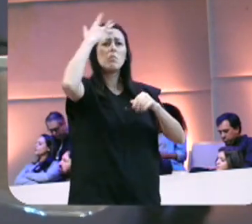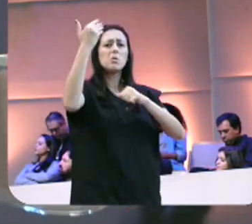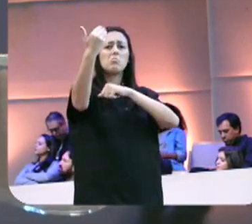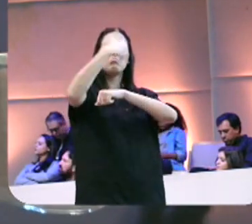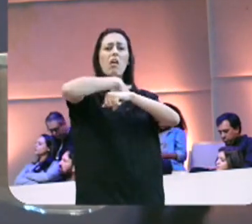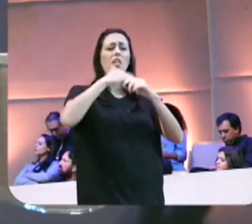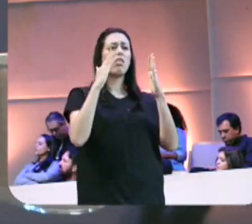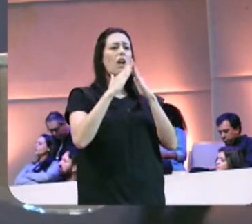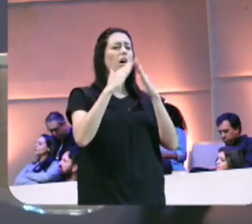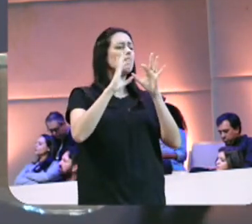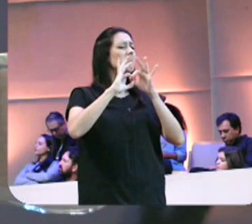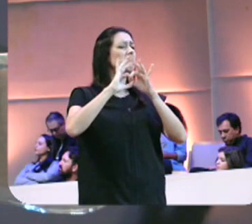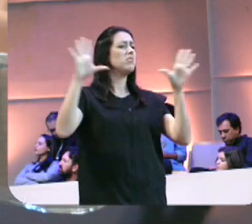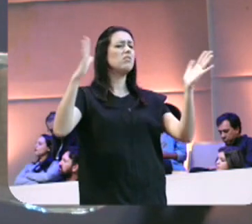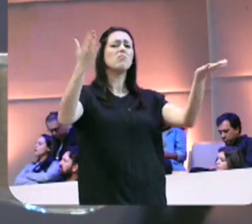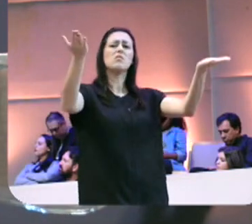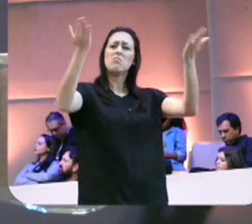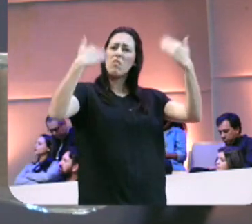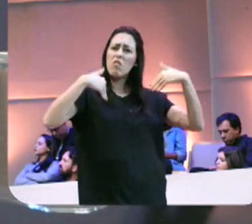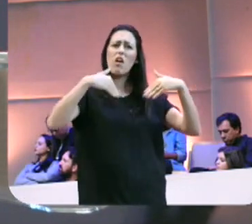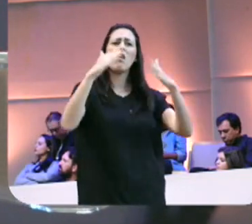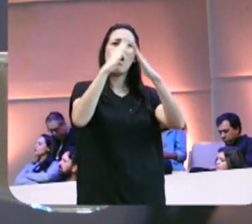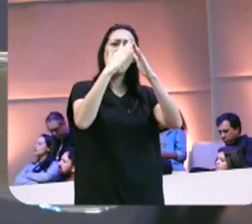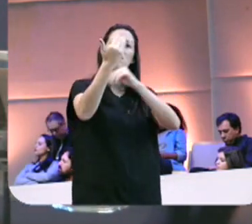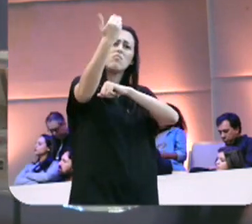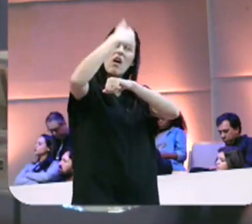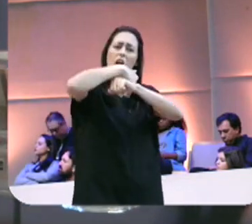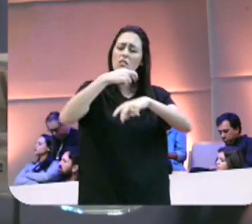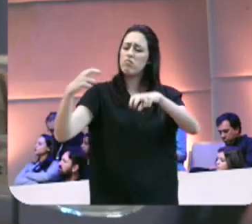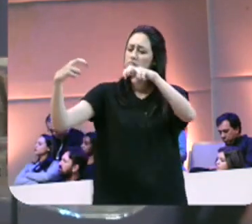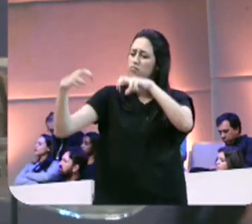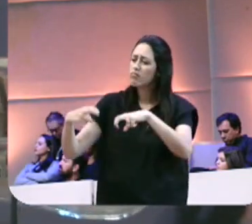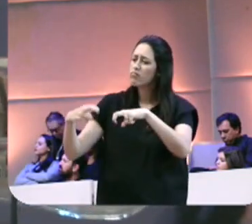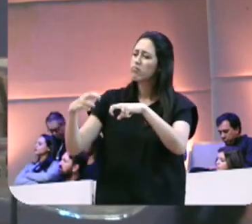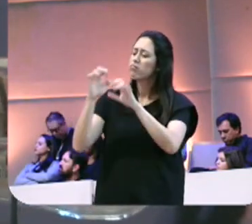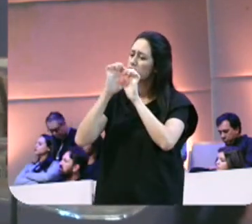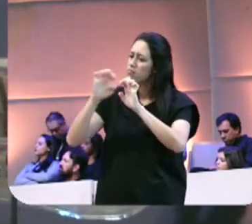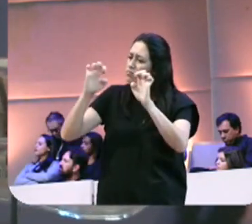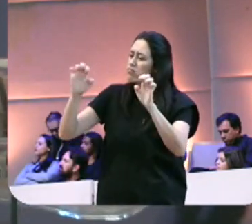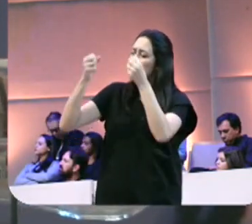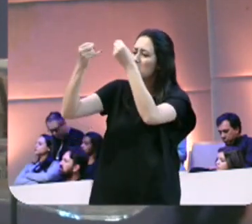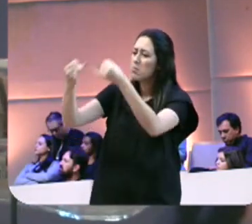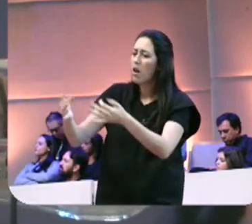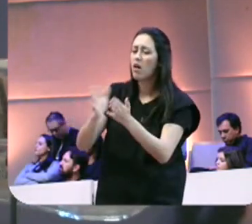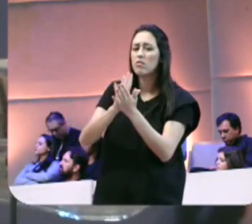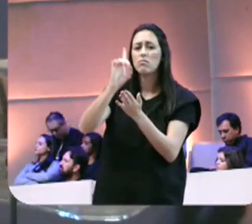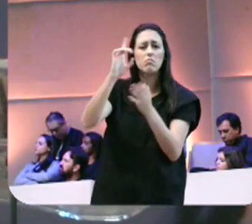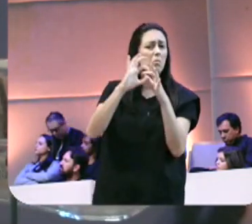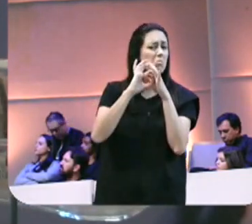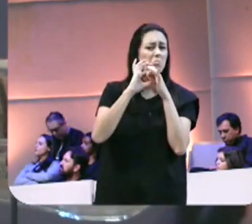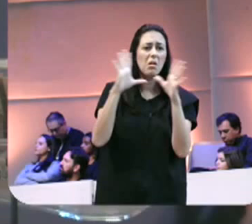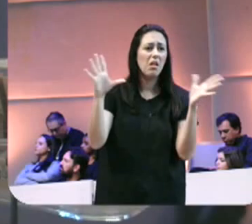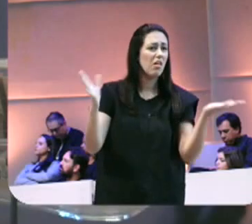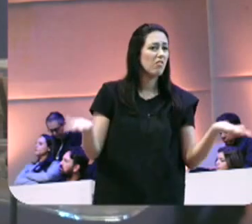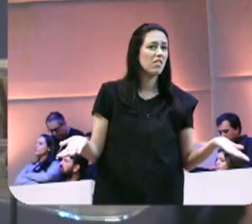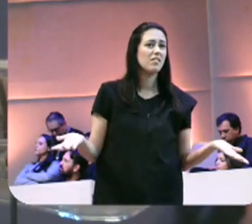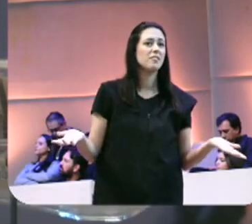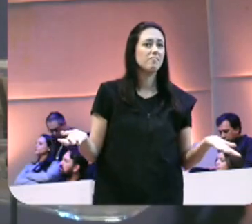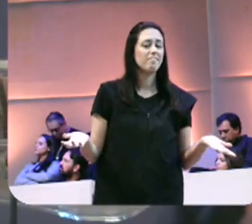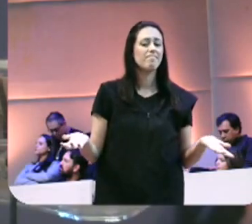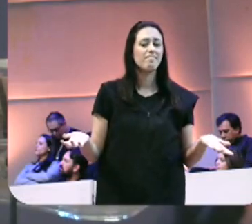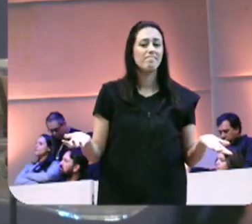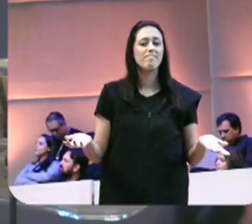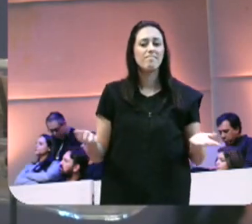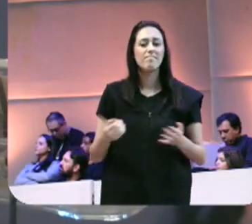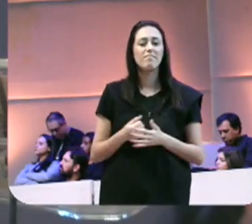Roma e pregava a palavra de Deus a todos com ousadia. Meus irmãos, eu deixei o último texto aqui, que eu